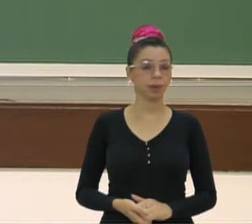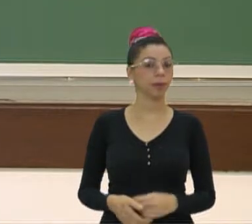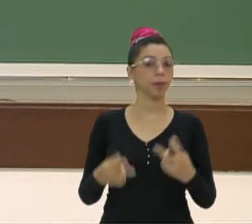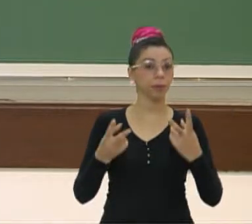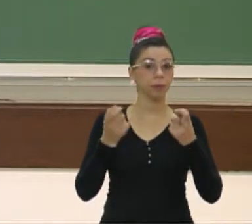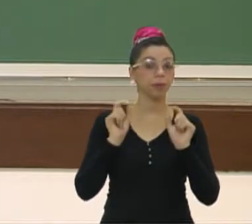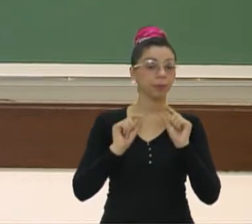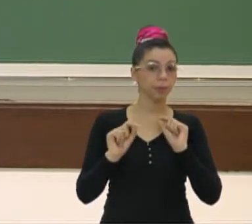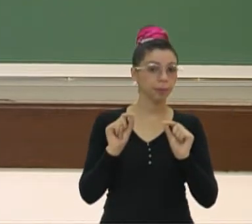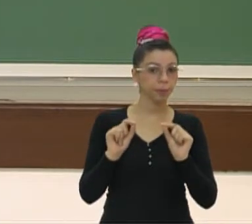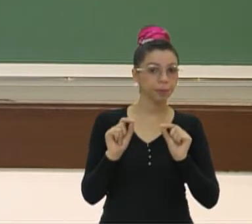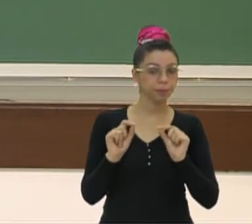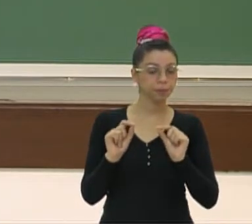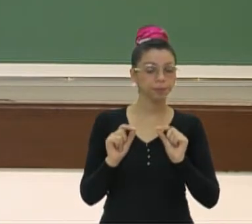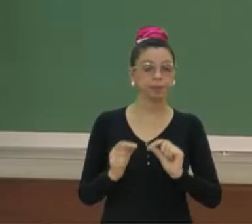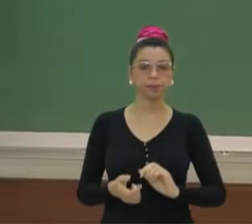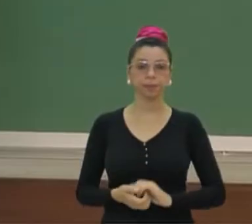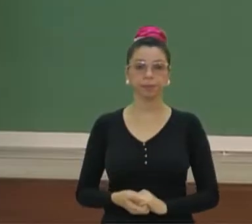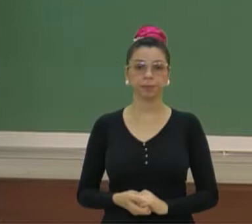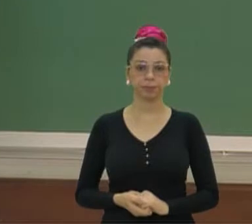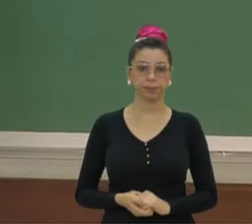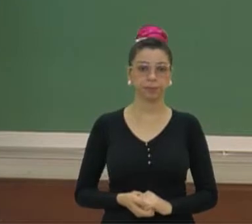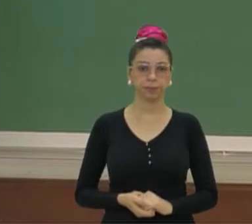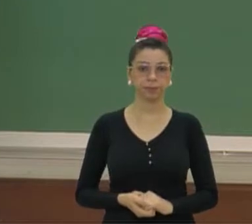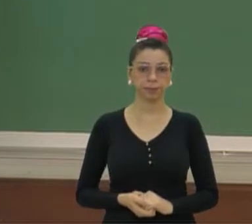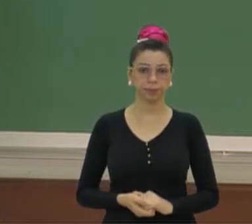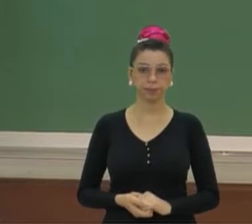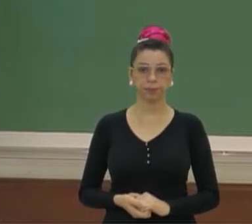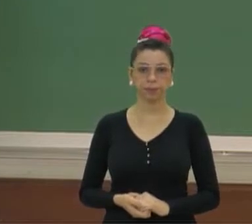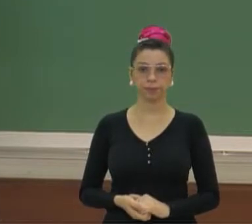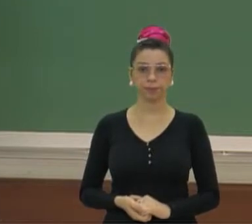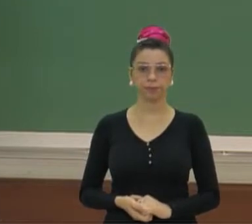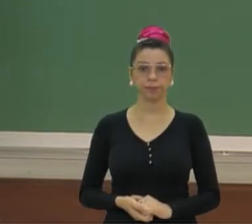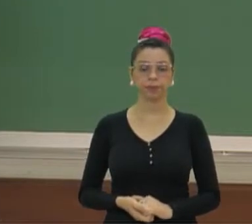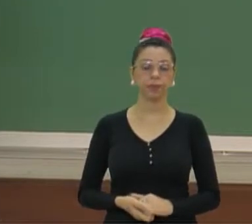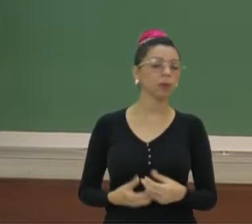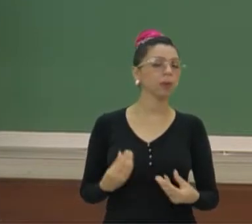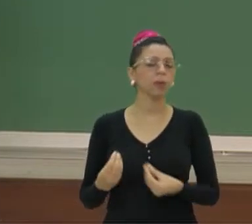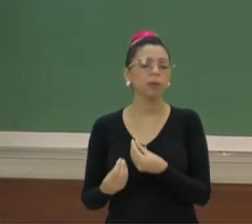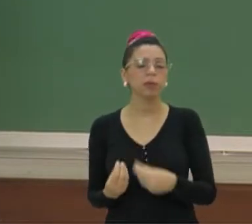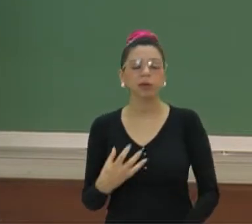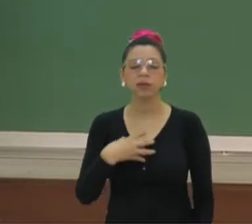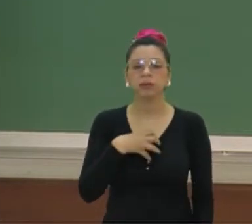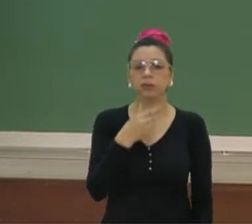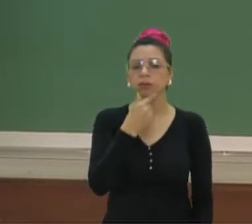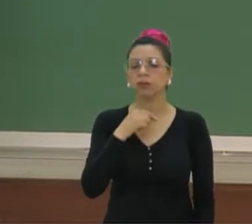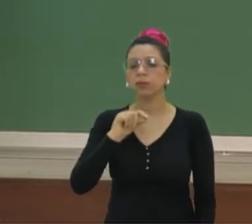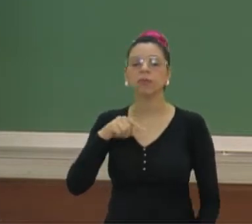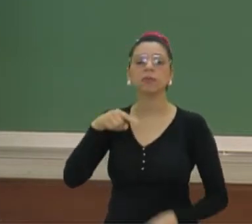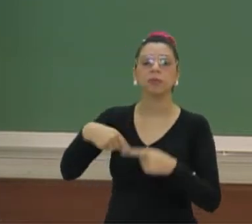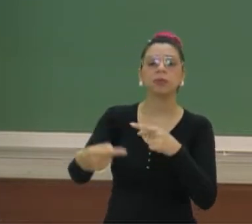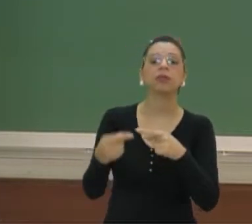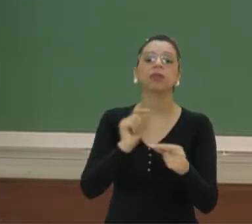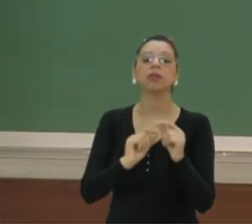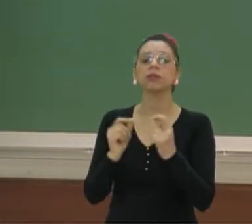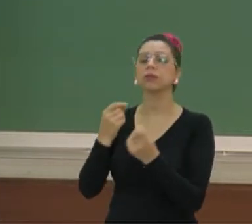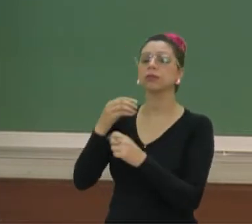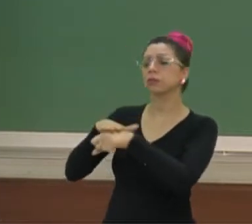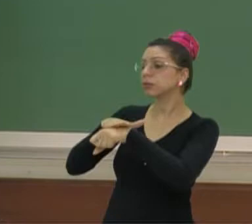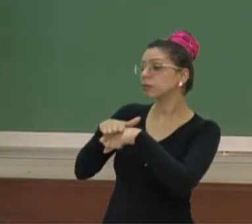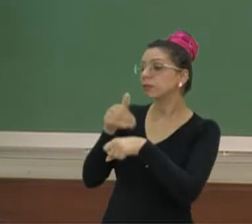Observem, pessoal. How did Calvin feel after talking to his parents? Como que ele se sentiu depois que ele falou com os pais